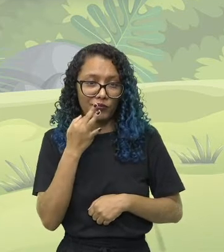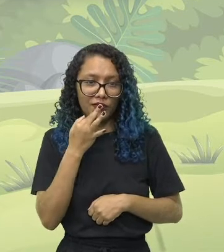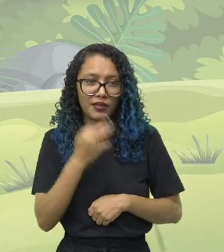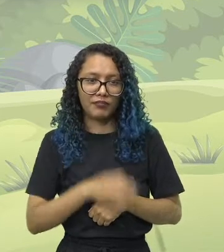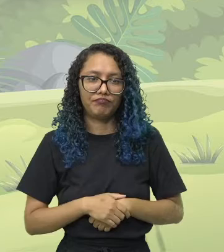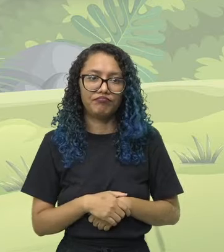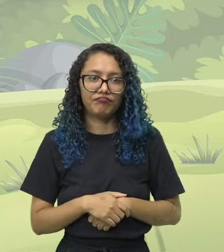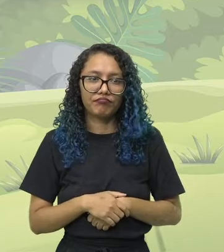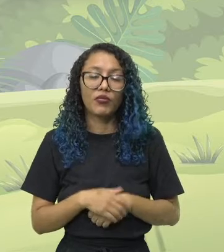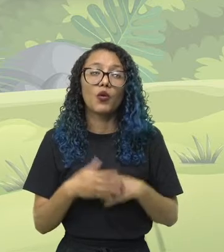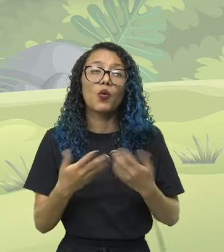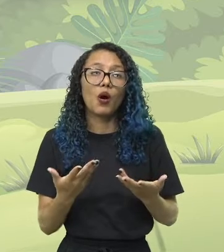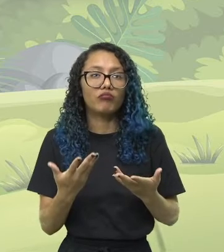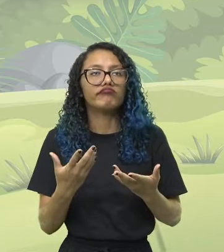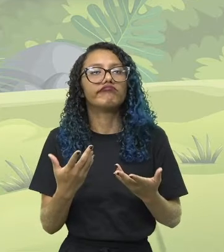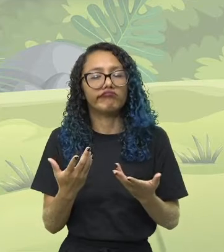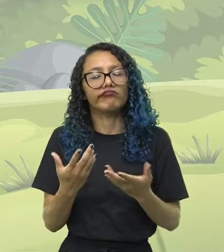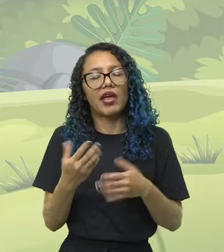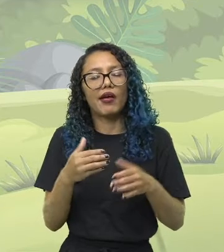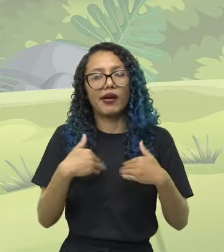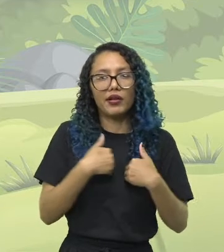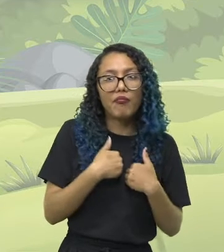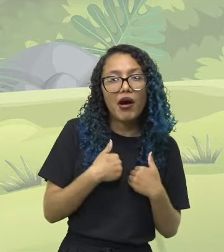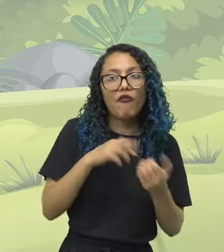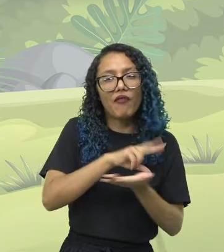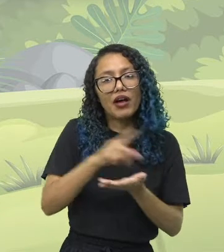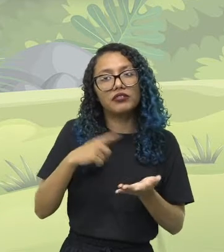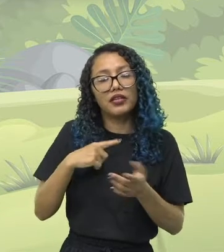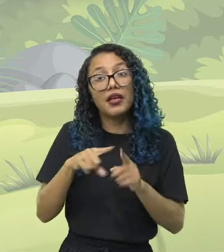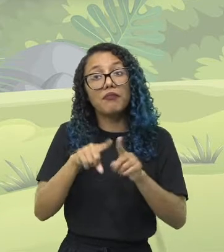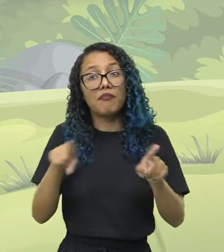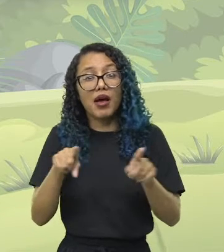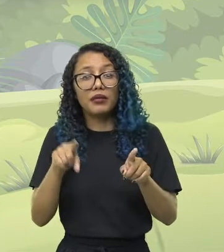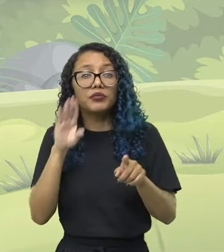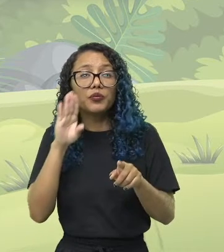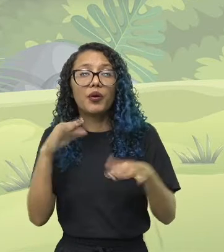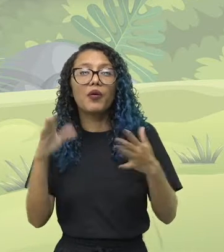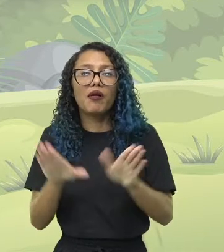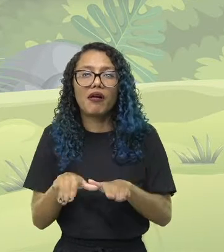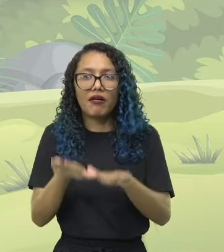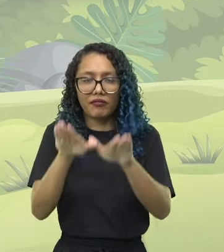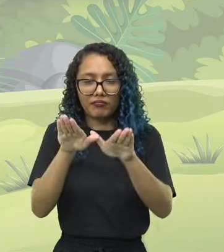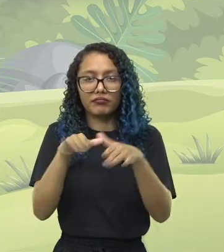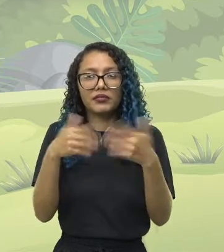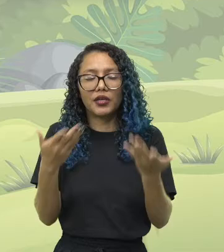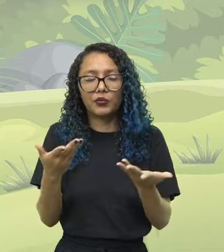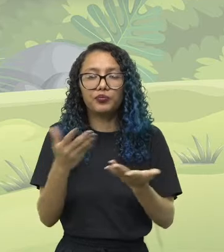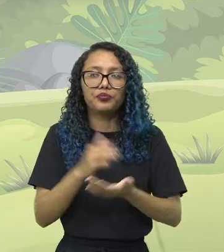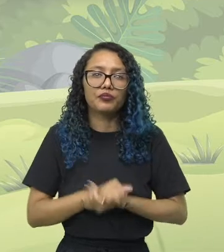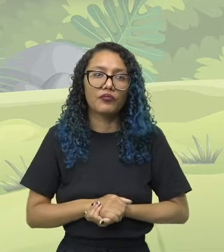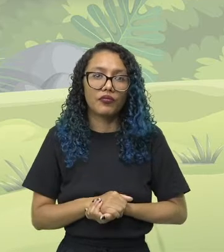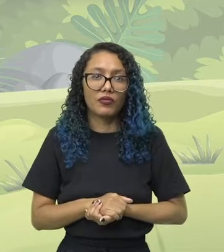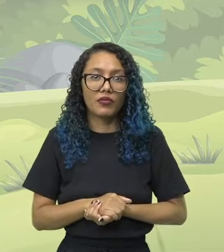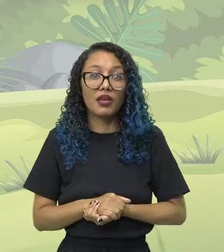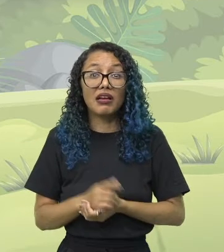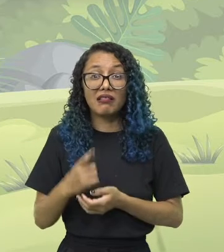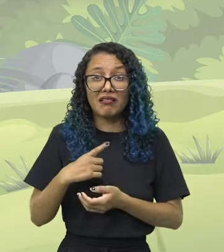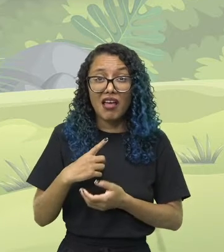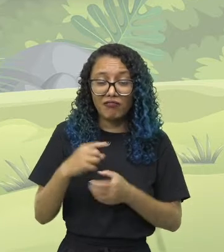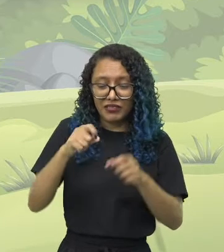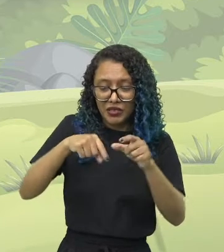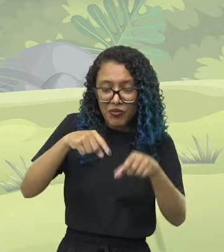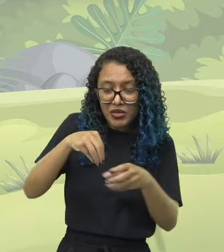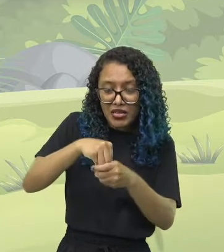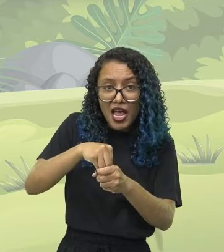né, encaixadas aí nesse grupo, e através das fezes dessas aves, as plantas elas vão